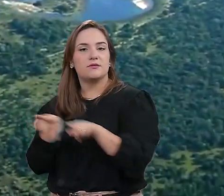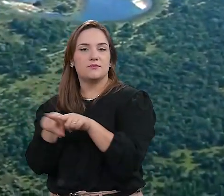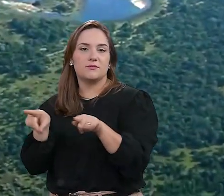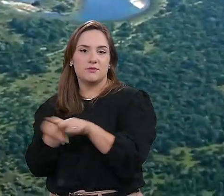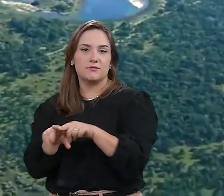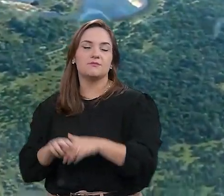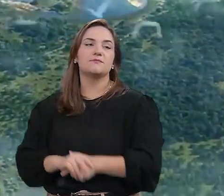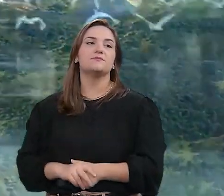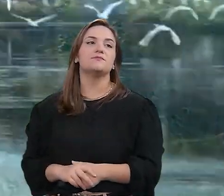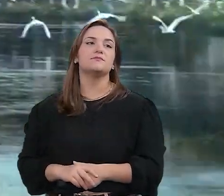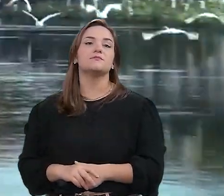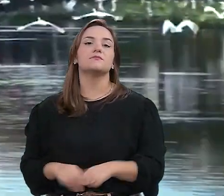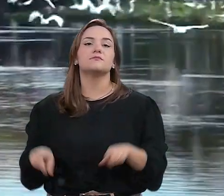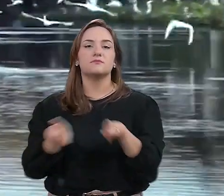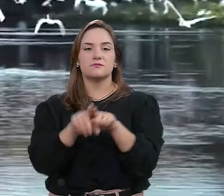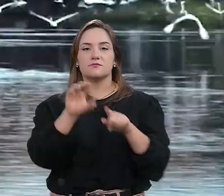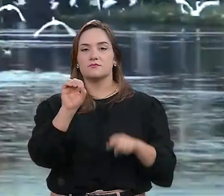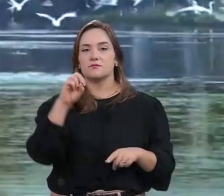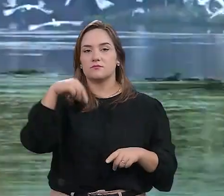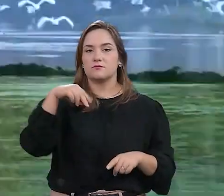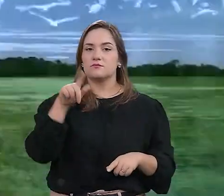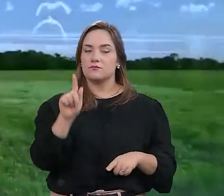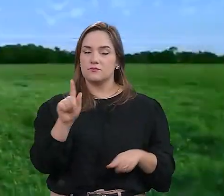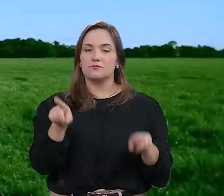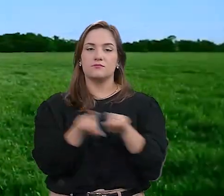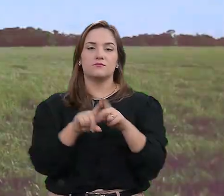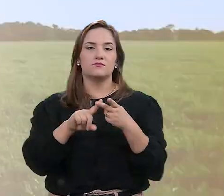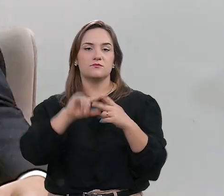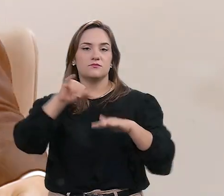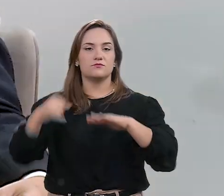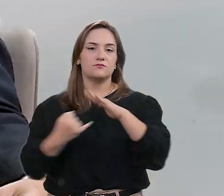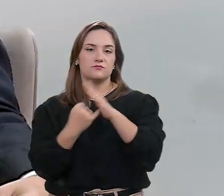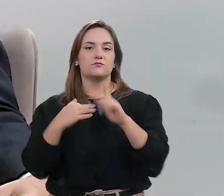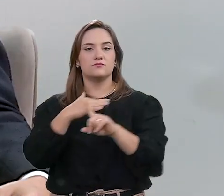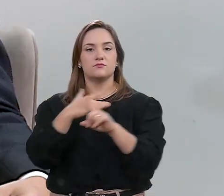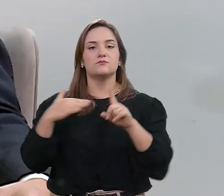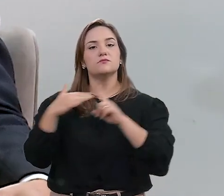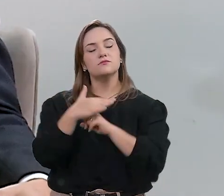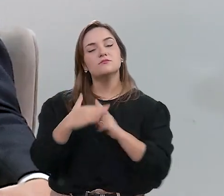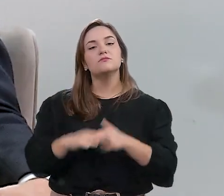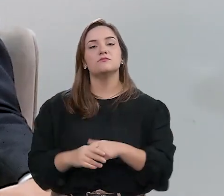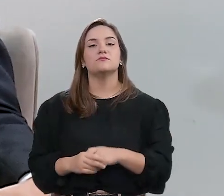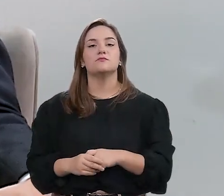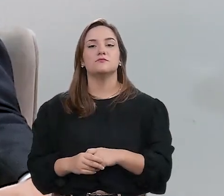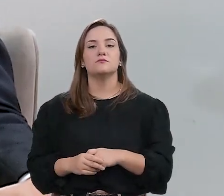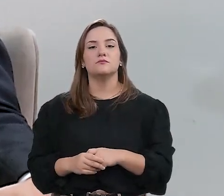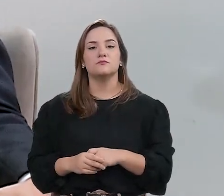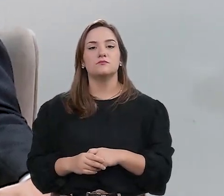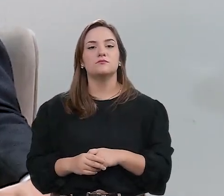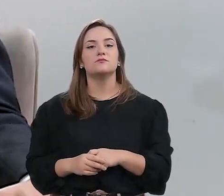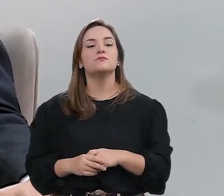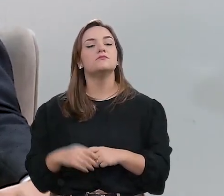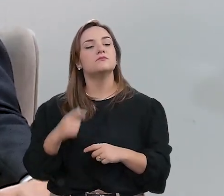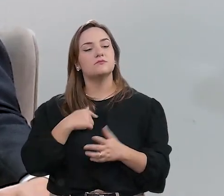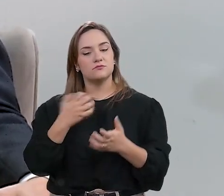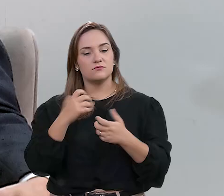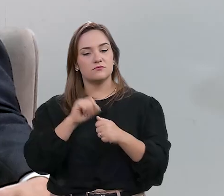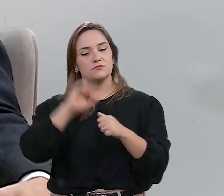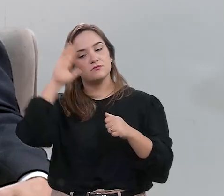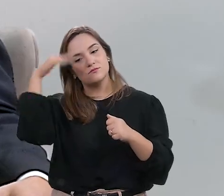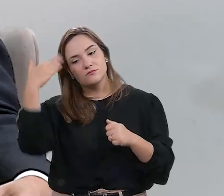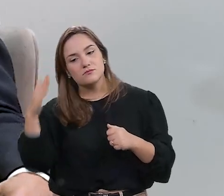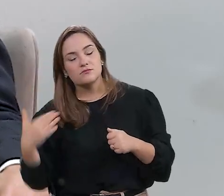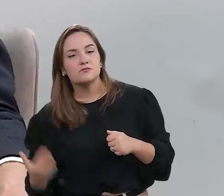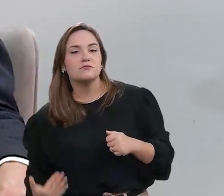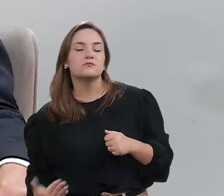as ONGs, né? As entidades ambientalistas, né? Que eu aqui quero render uma homenagem, né?